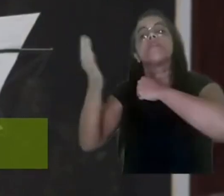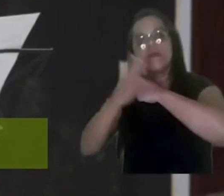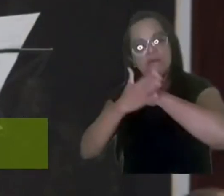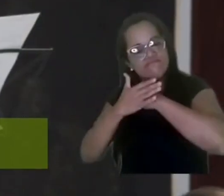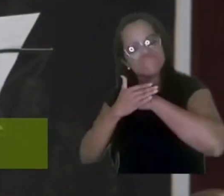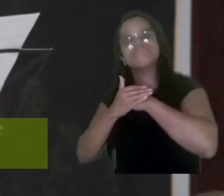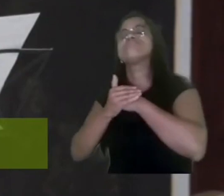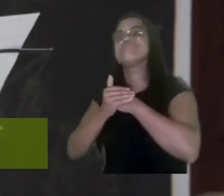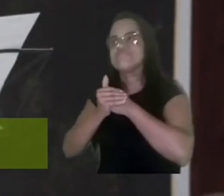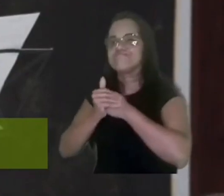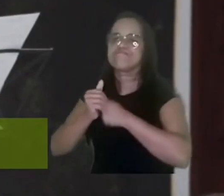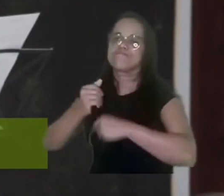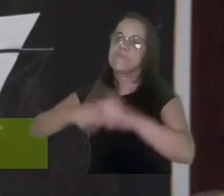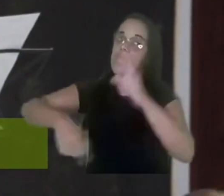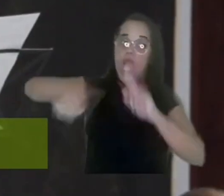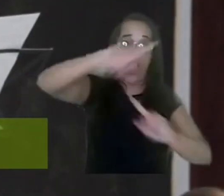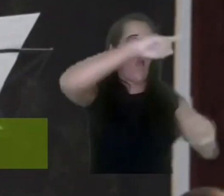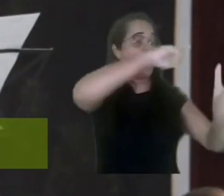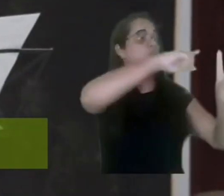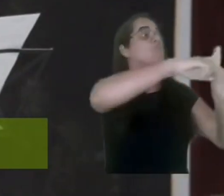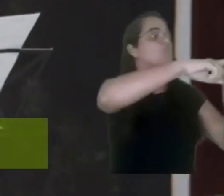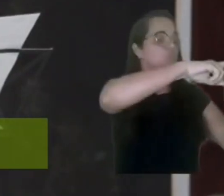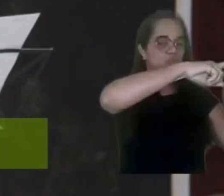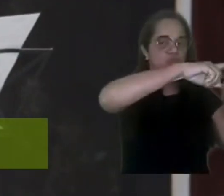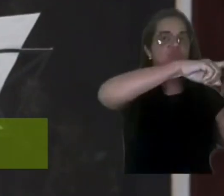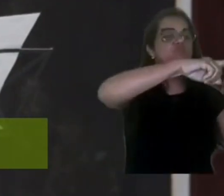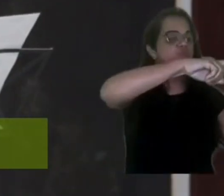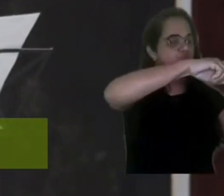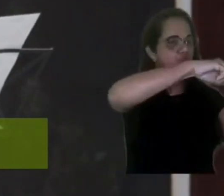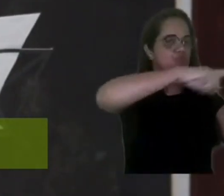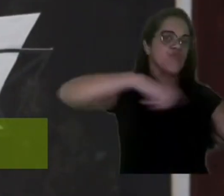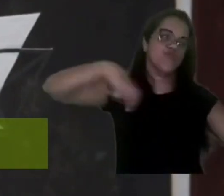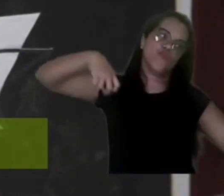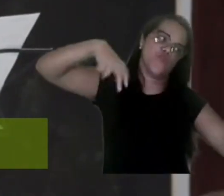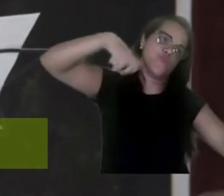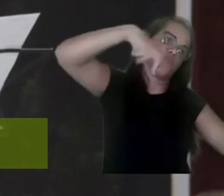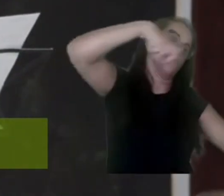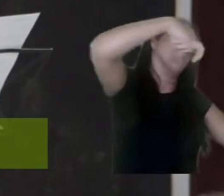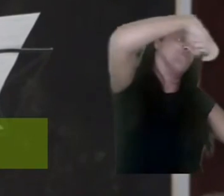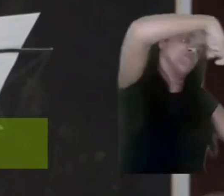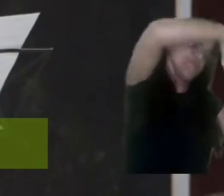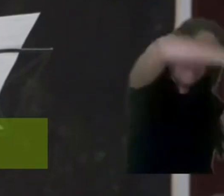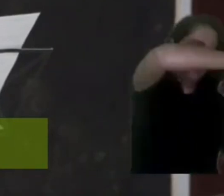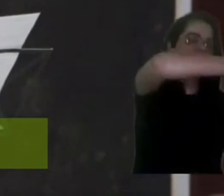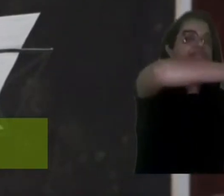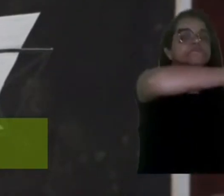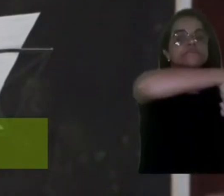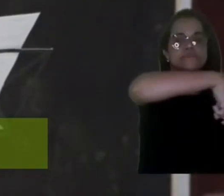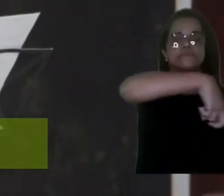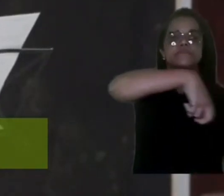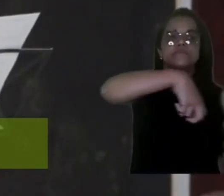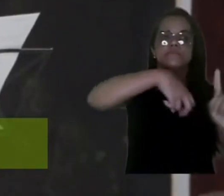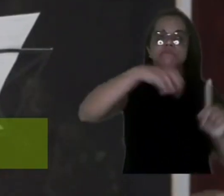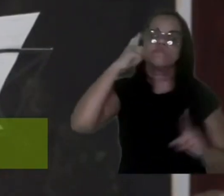aos pés da cruz, clamando em nome de Jesus, alcançará